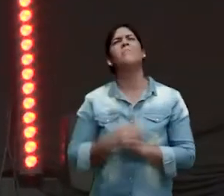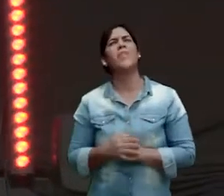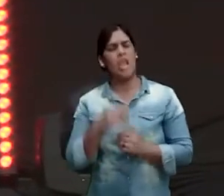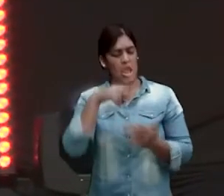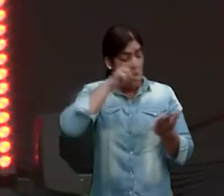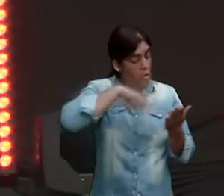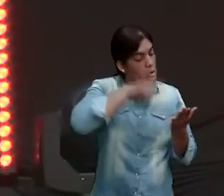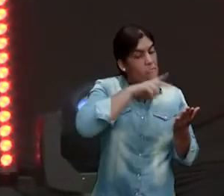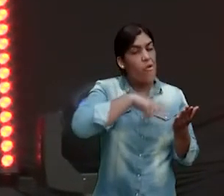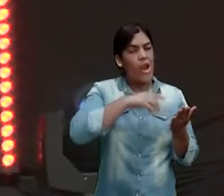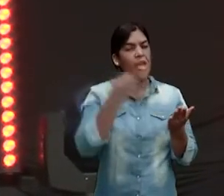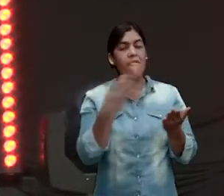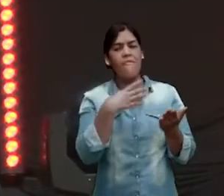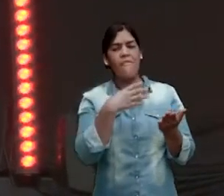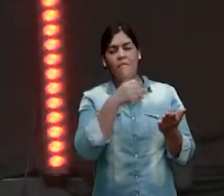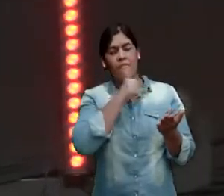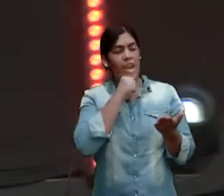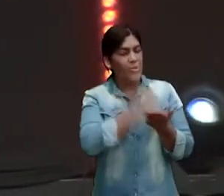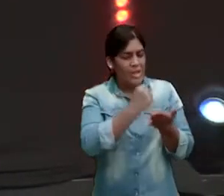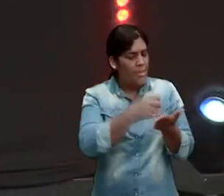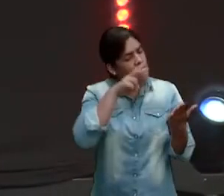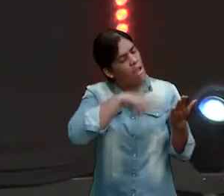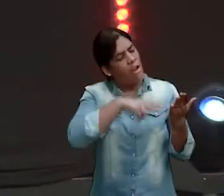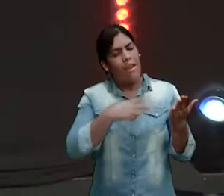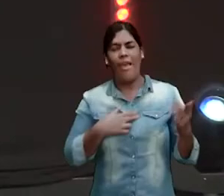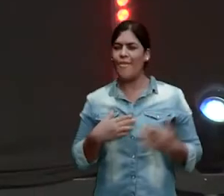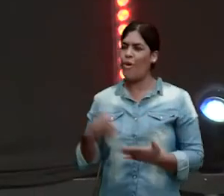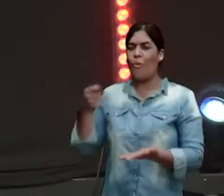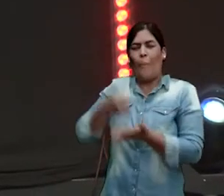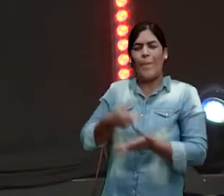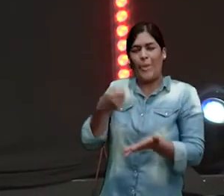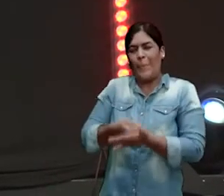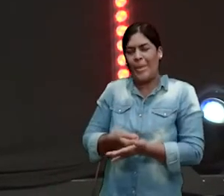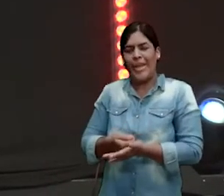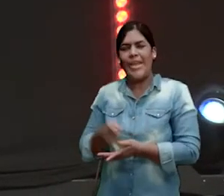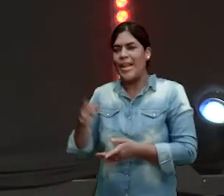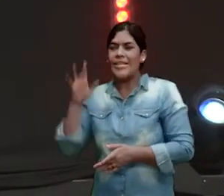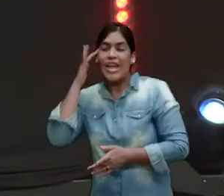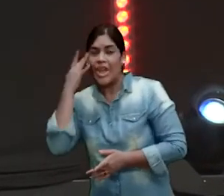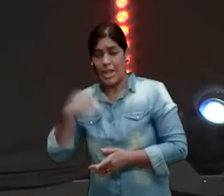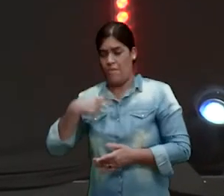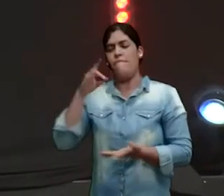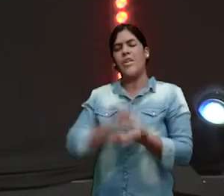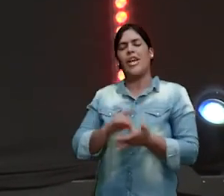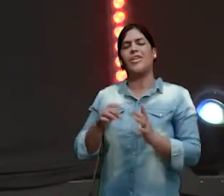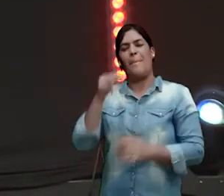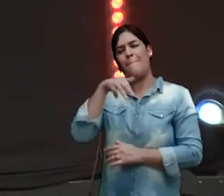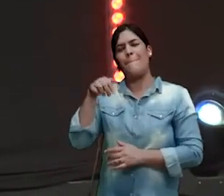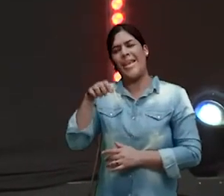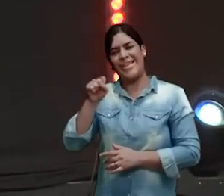tentar cumprir as profecias toda para eles acharem que sou eu o primeiro são 300 segundo